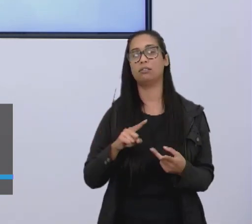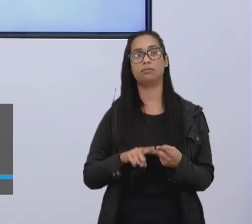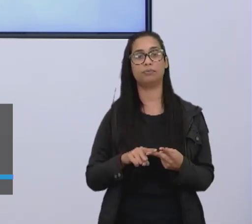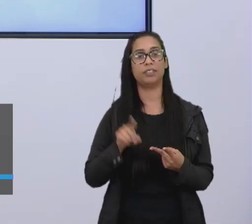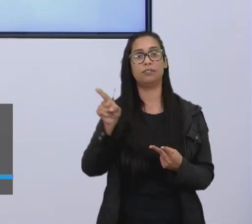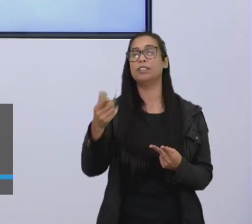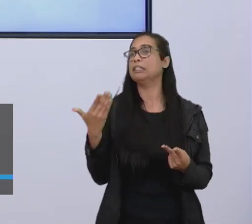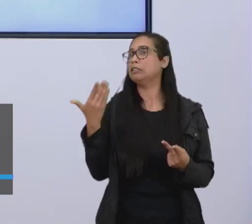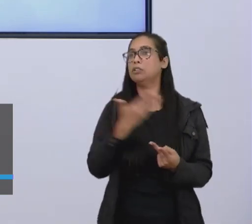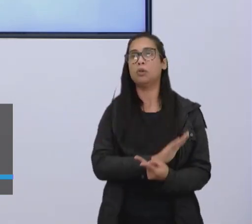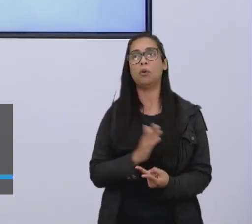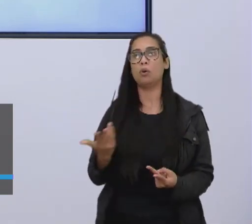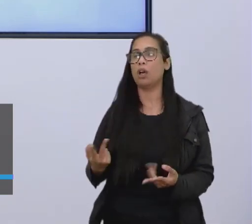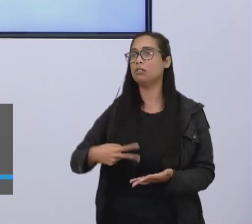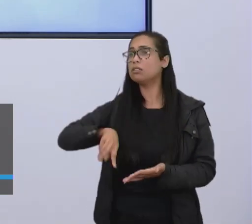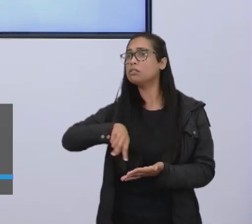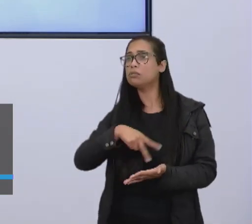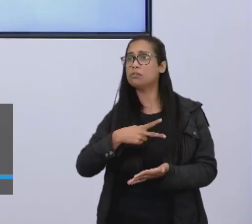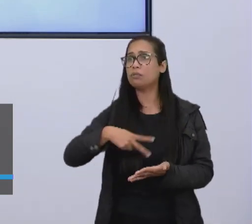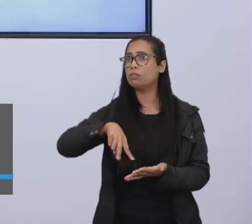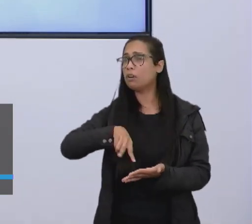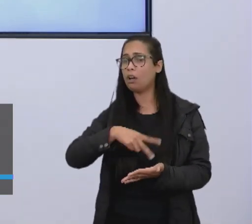então não curte um forró.